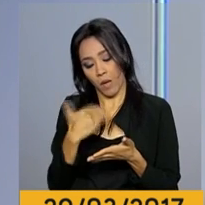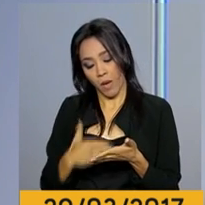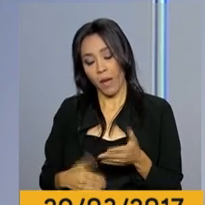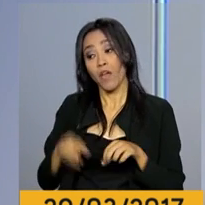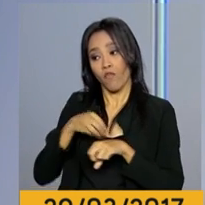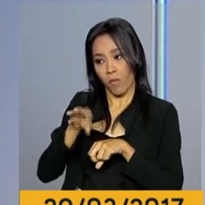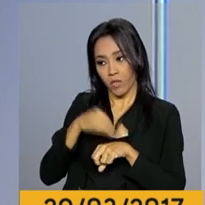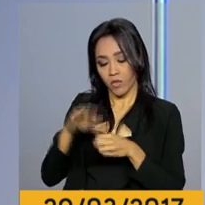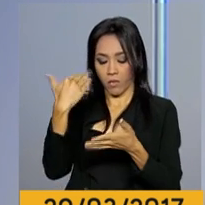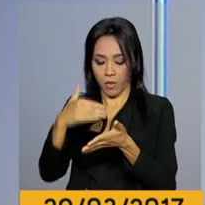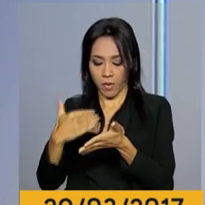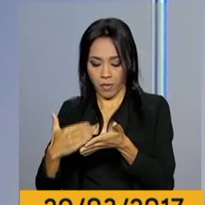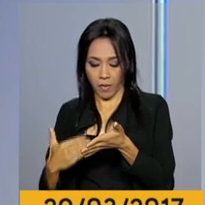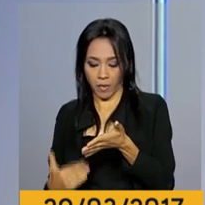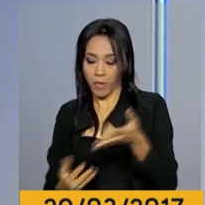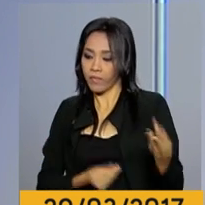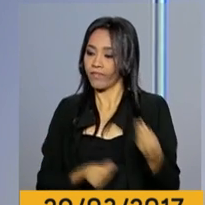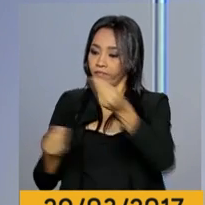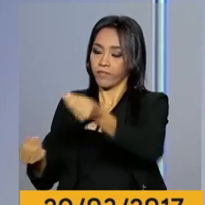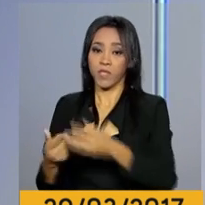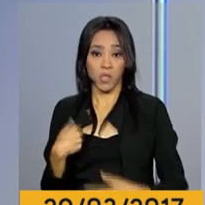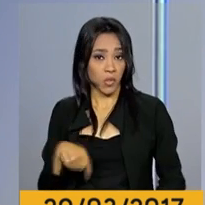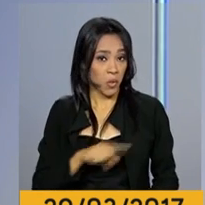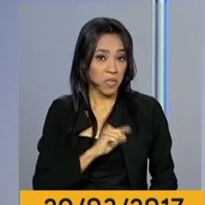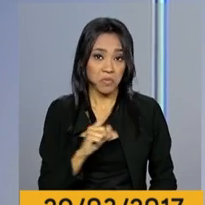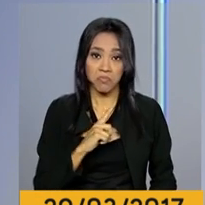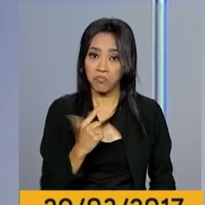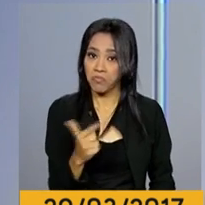elementos e isso